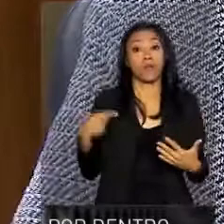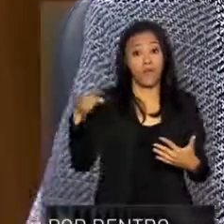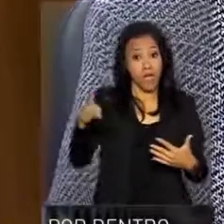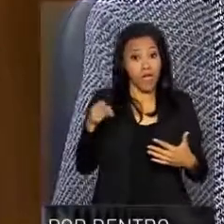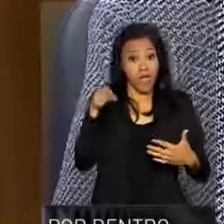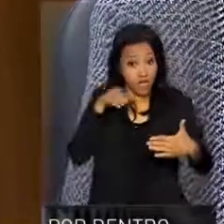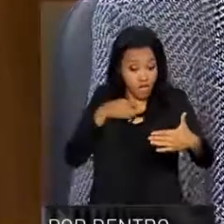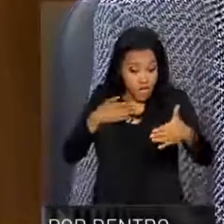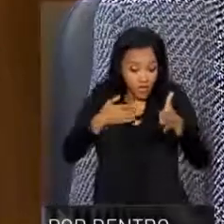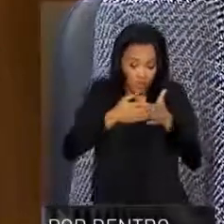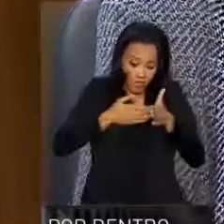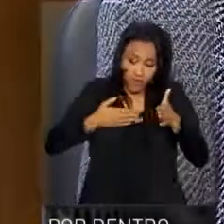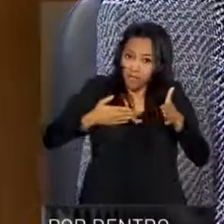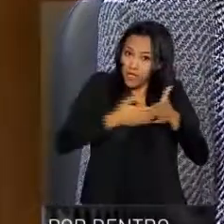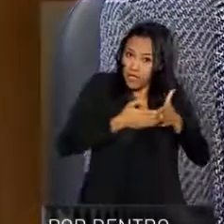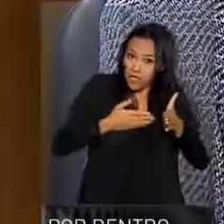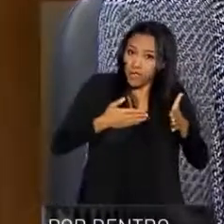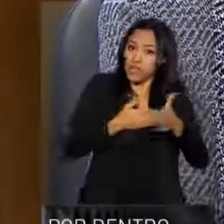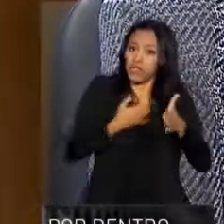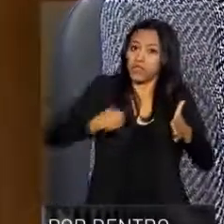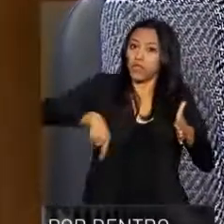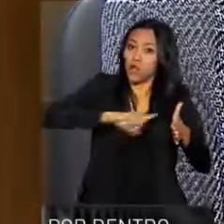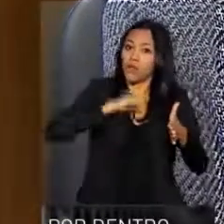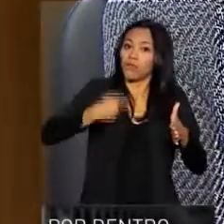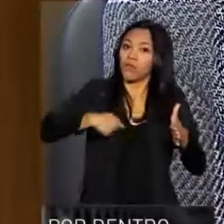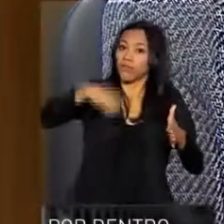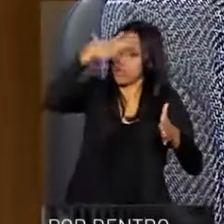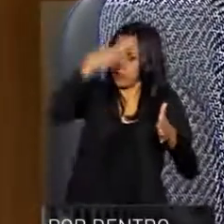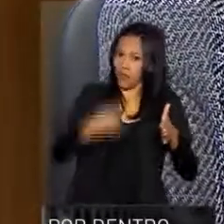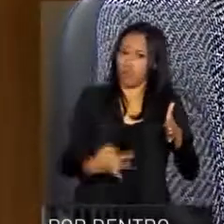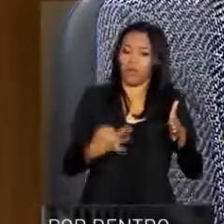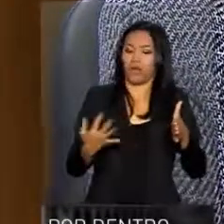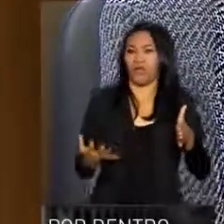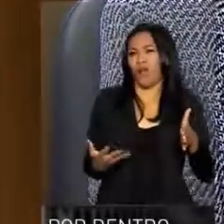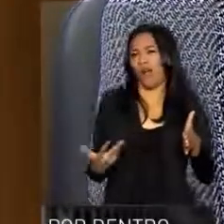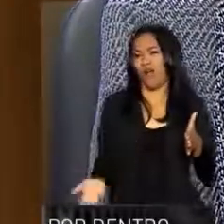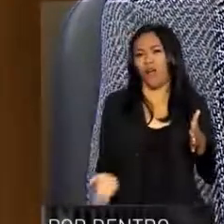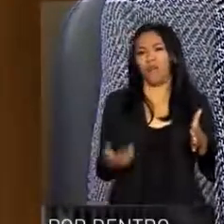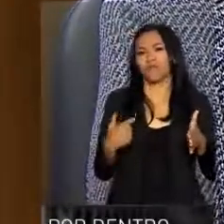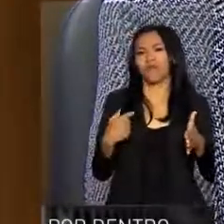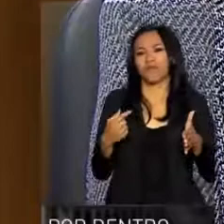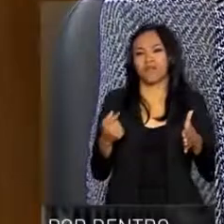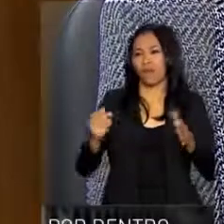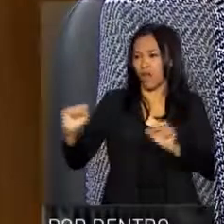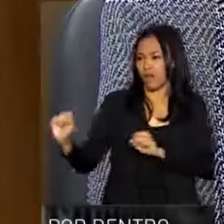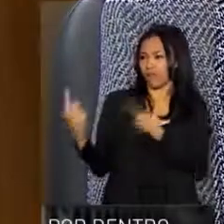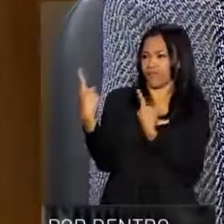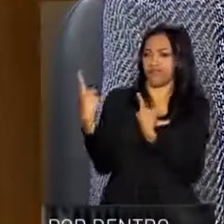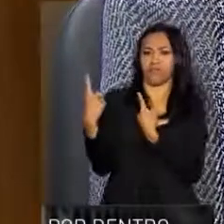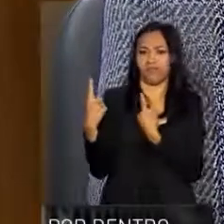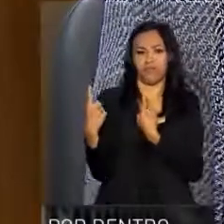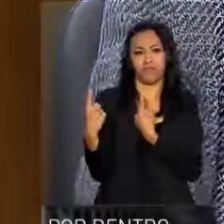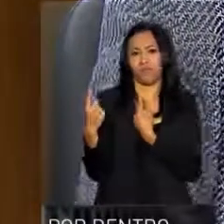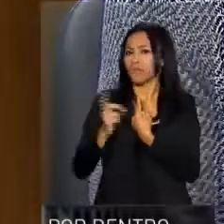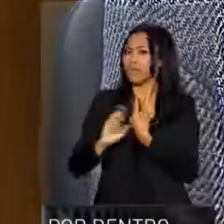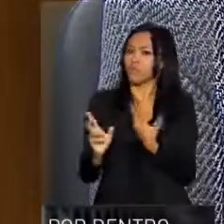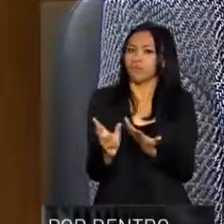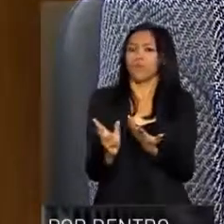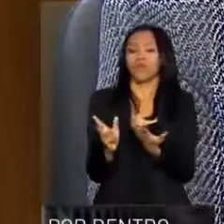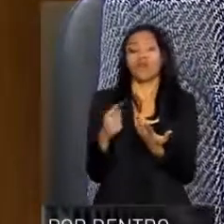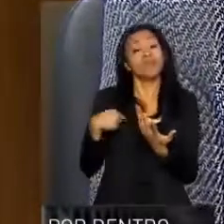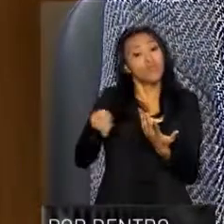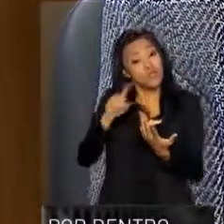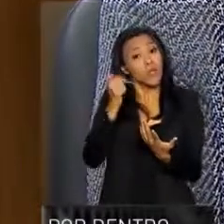nós temos que entender não pode achar não porque a época é uma revanche o que o que pode isso tudo você consegue